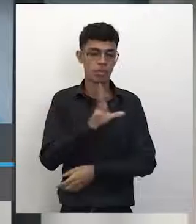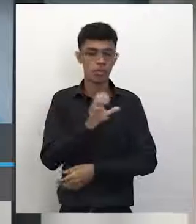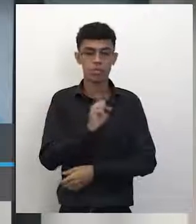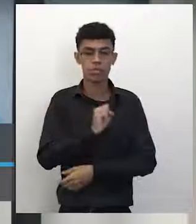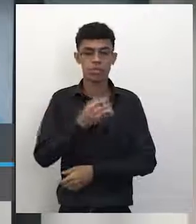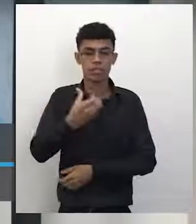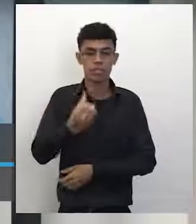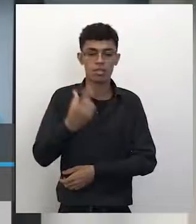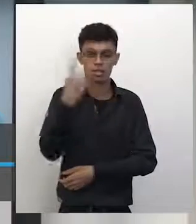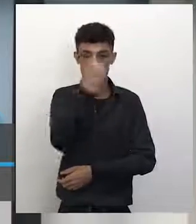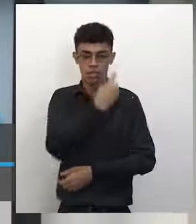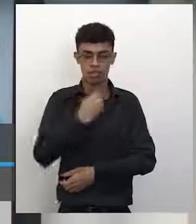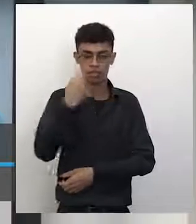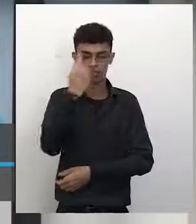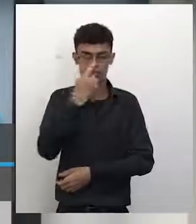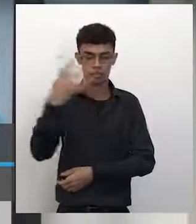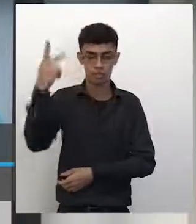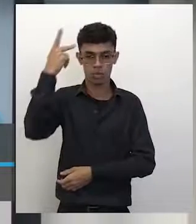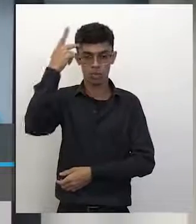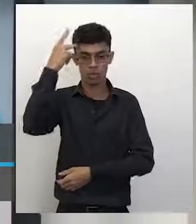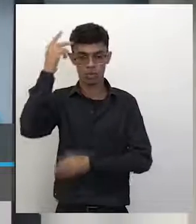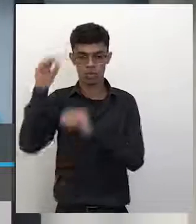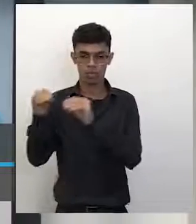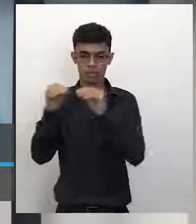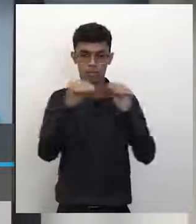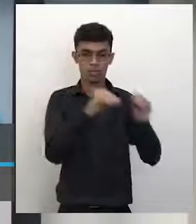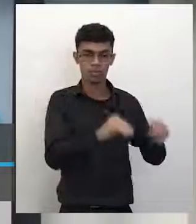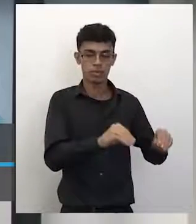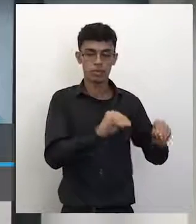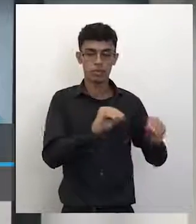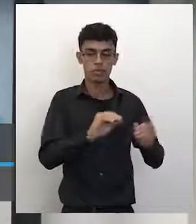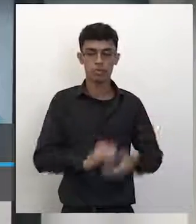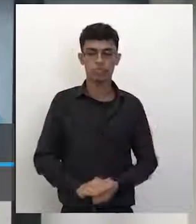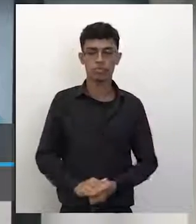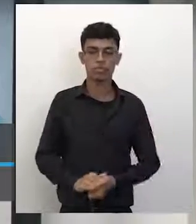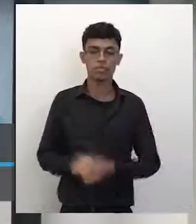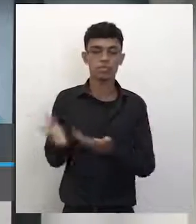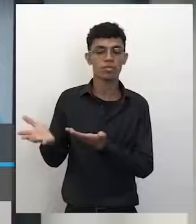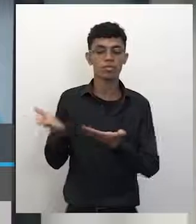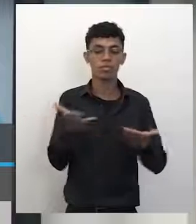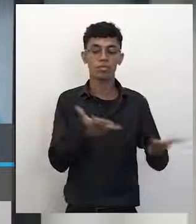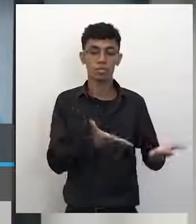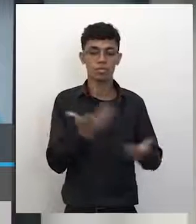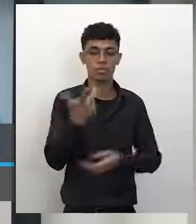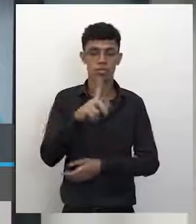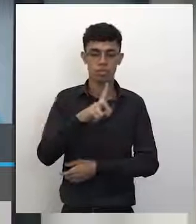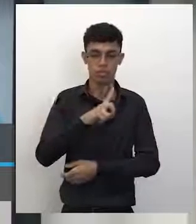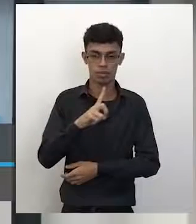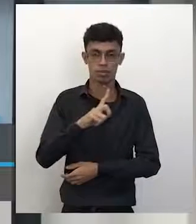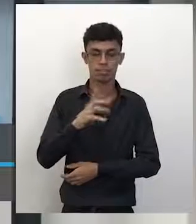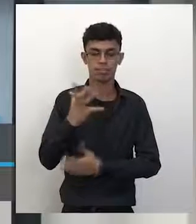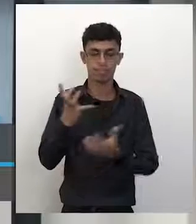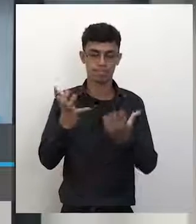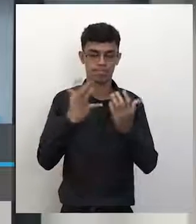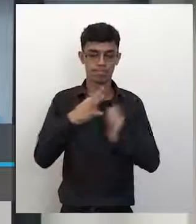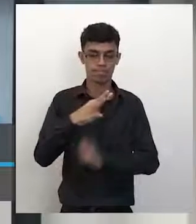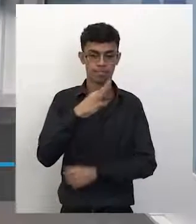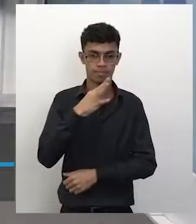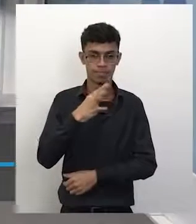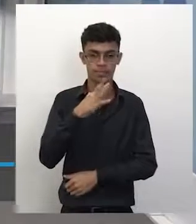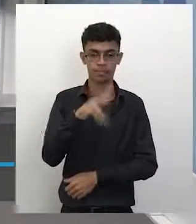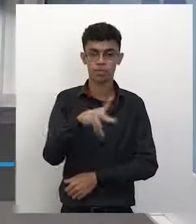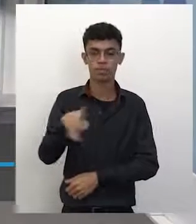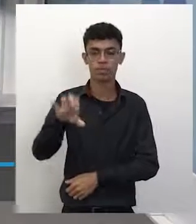daqui de São Paulo, mas eu vou assim que tiver convite comprado já. Quero muito ir conhecer. Aqui, ó, o